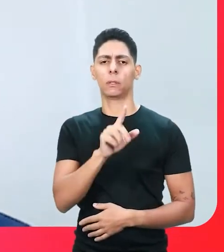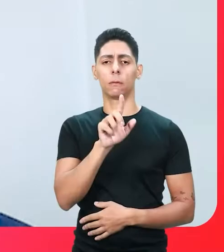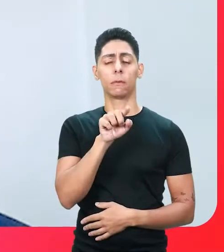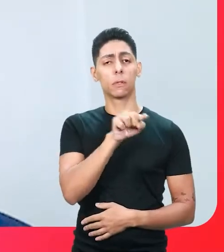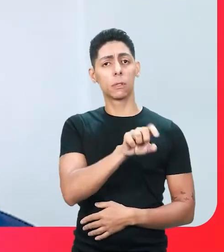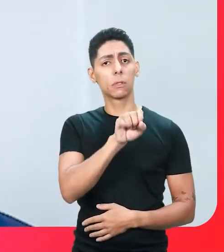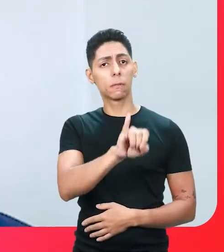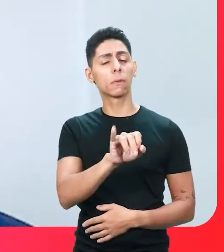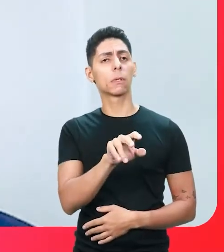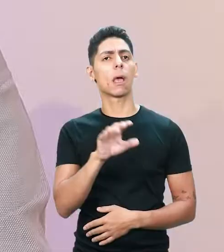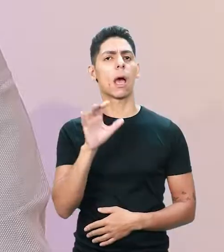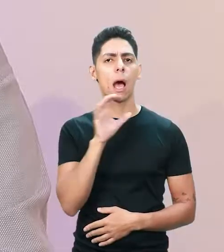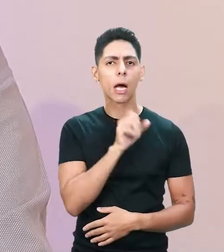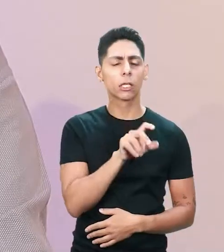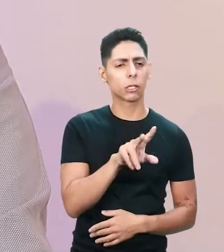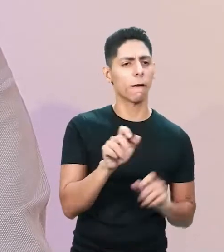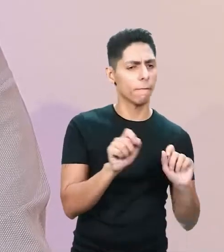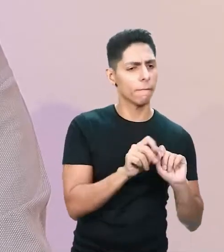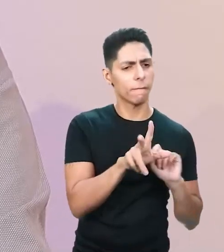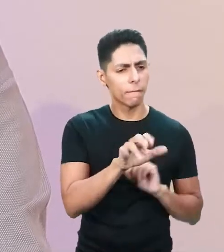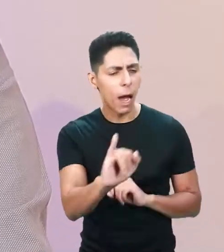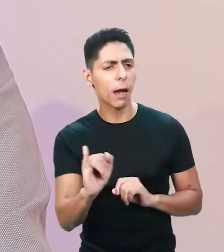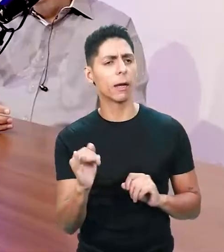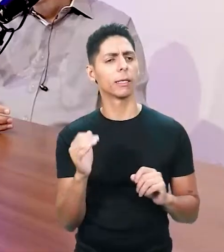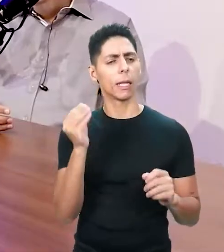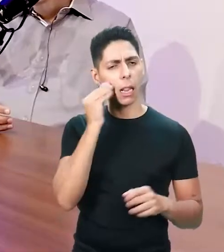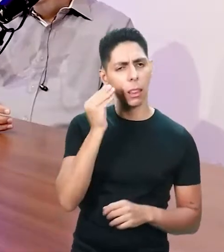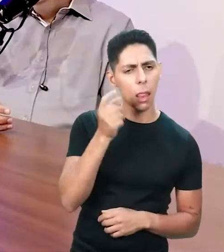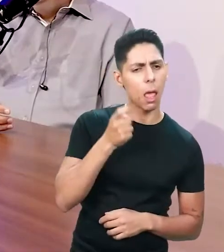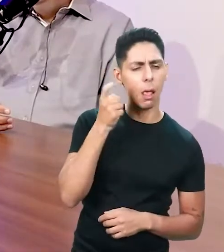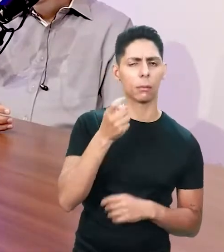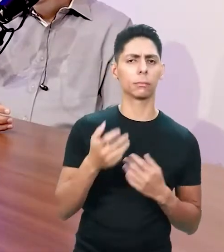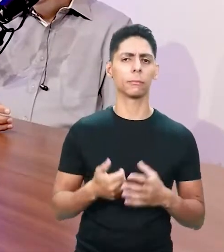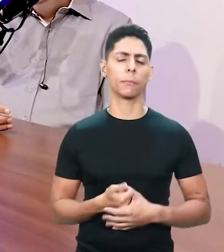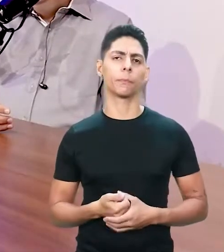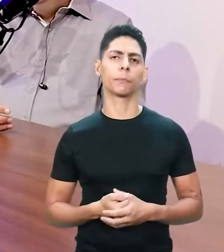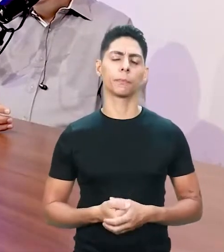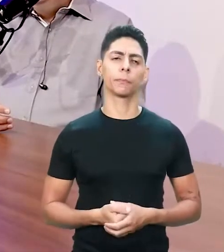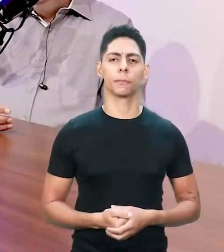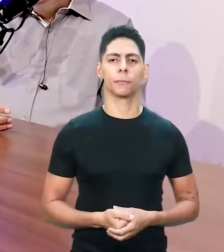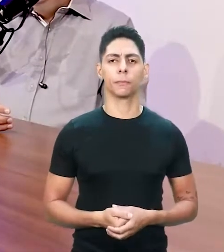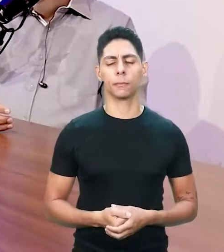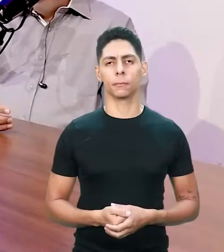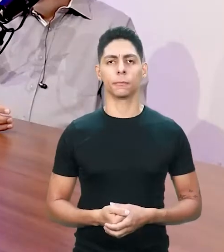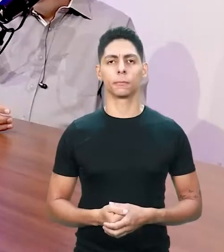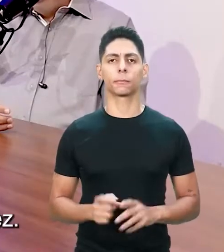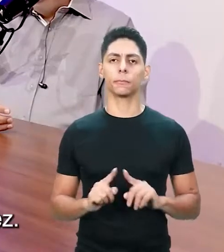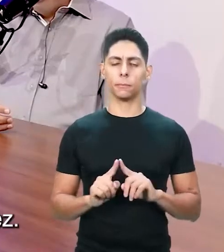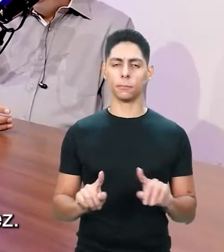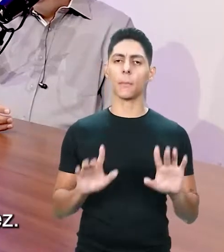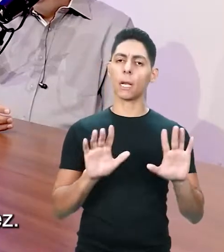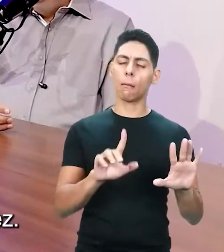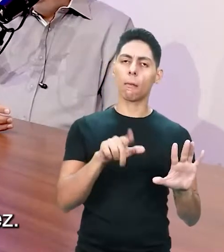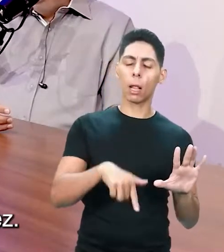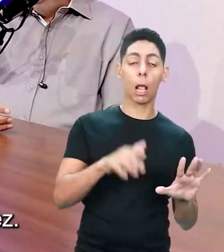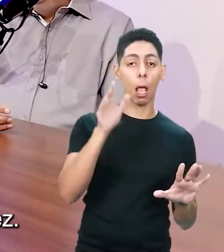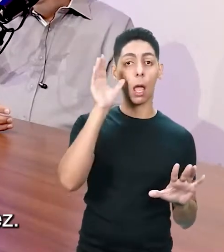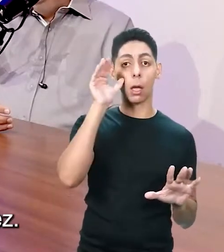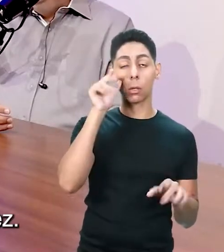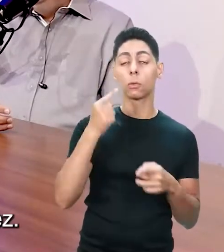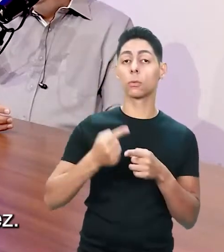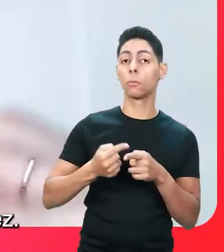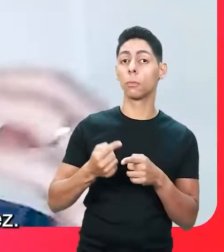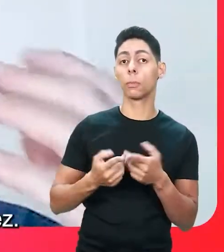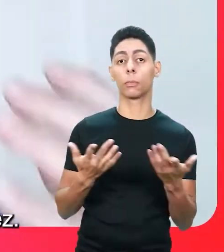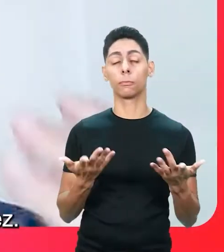você acha, faz 2 viagens, 3, tal, que o caminhãozinho pega a areia toda. Mas é isso. É curioso porque